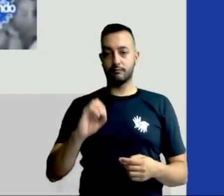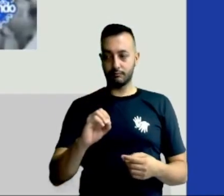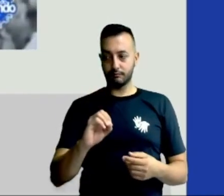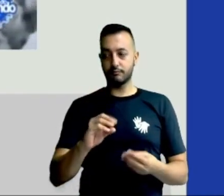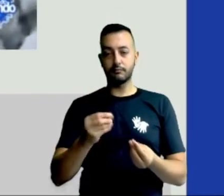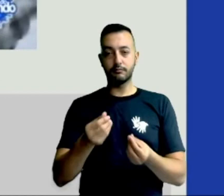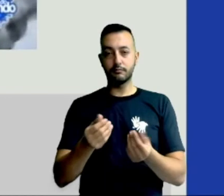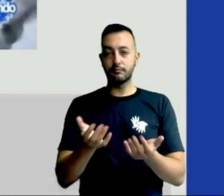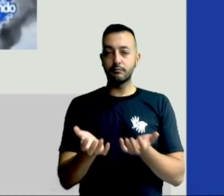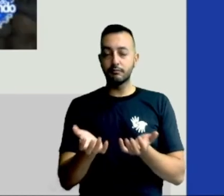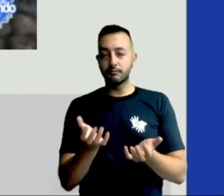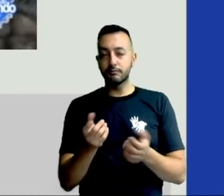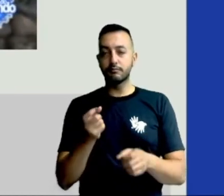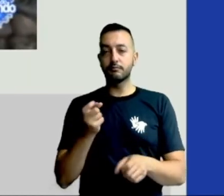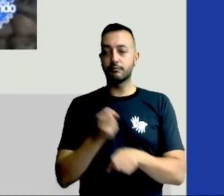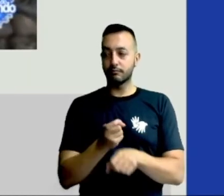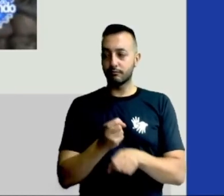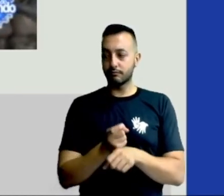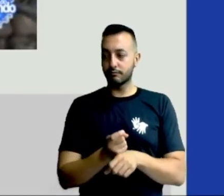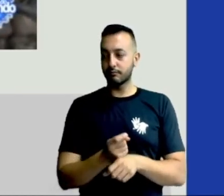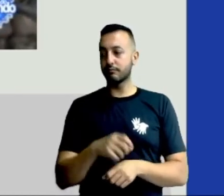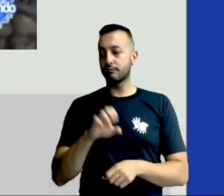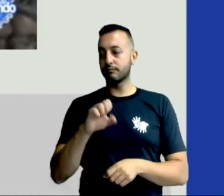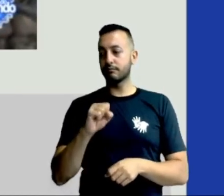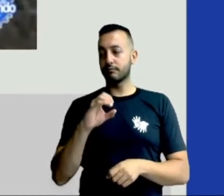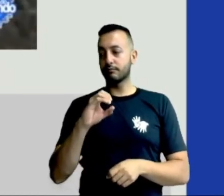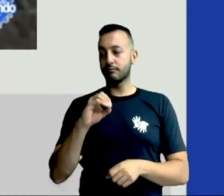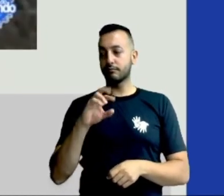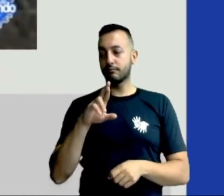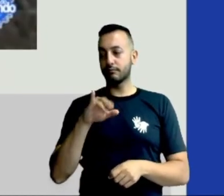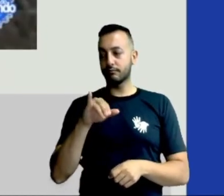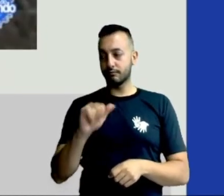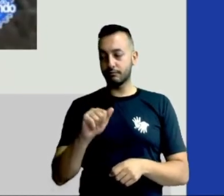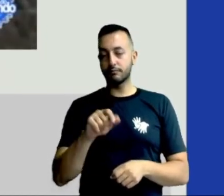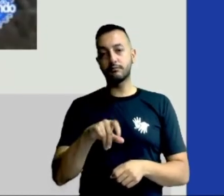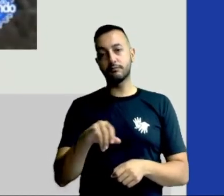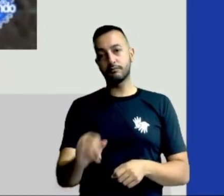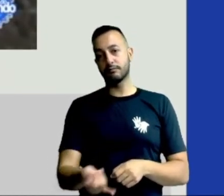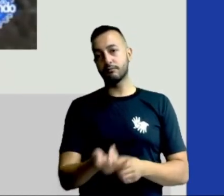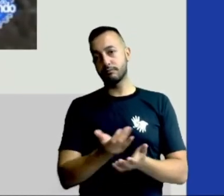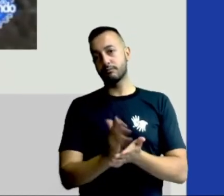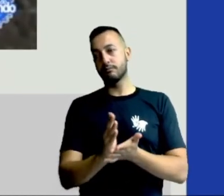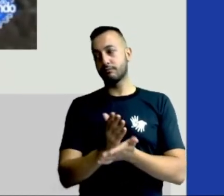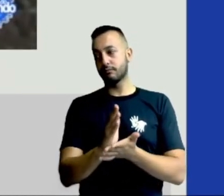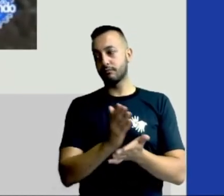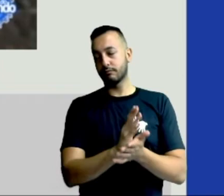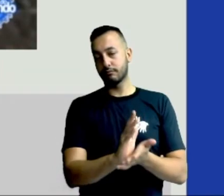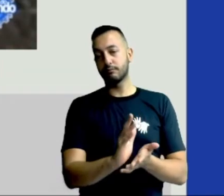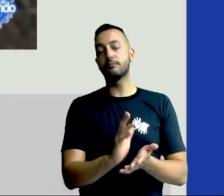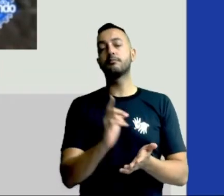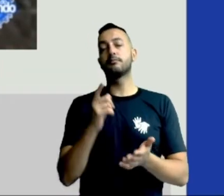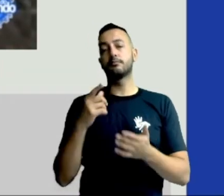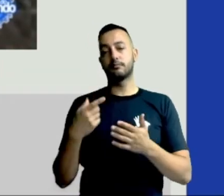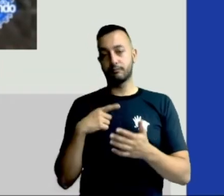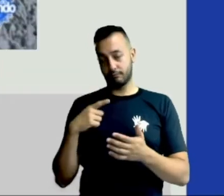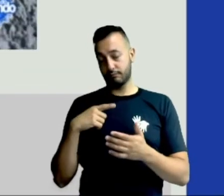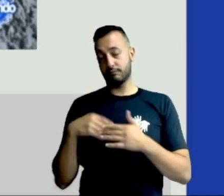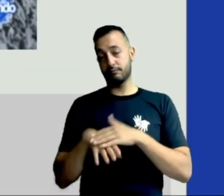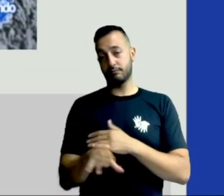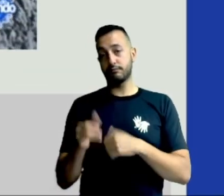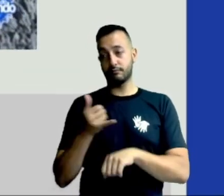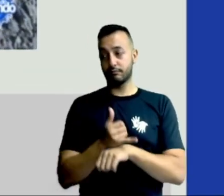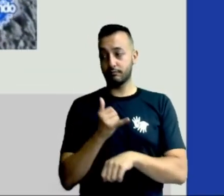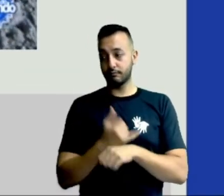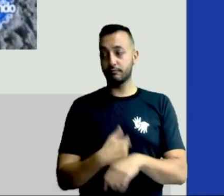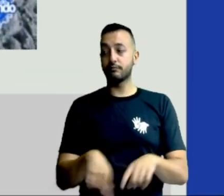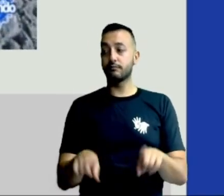de endurecimento do cimento. A escória, que é um reaproveitamento, uma reciclagem do que sobra dos fornos de fundição de minério de ferro.